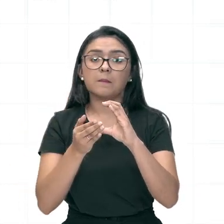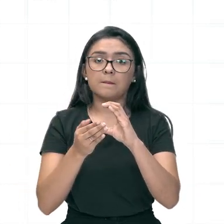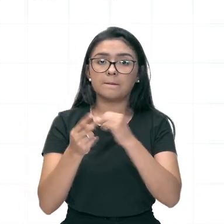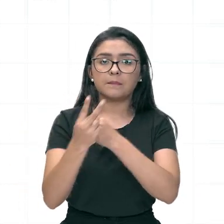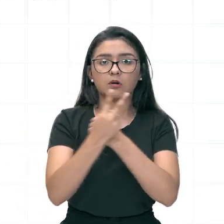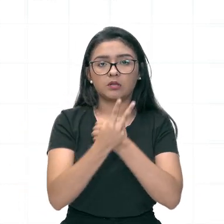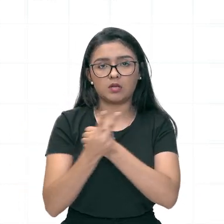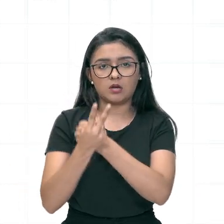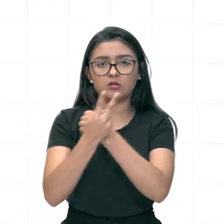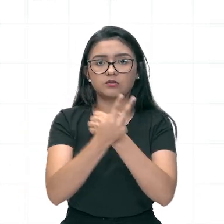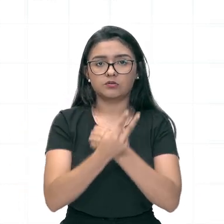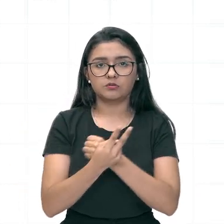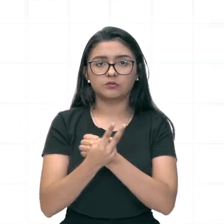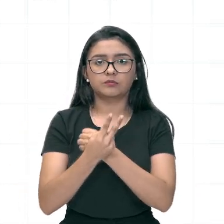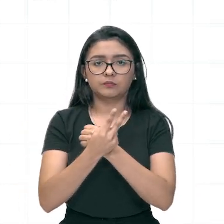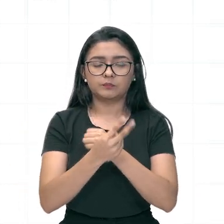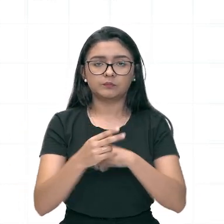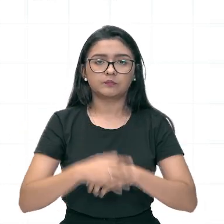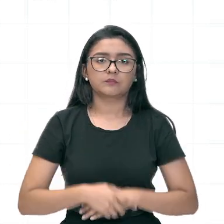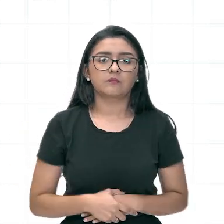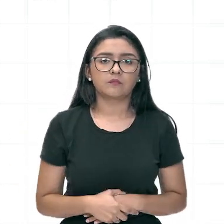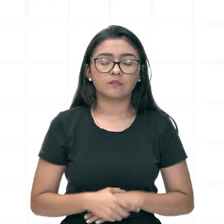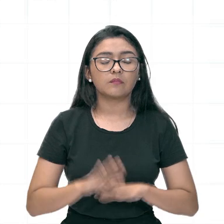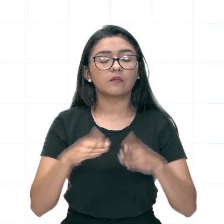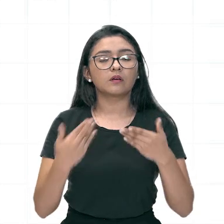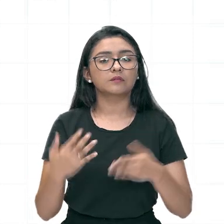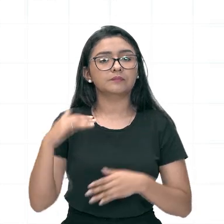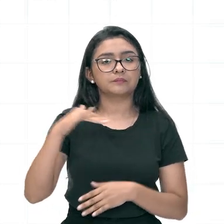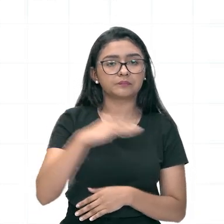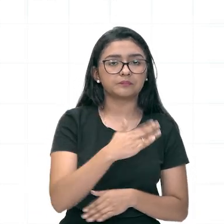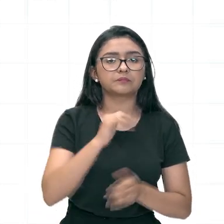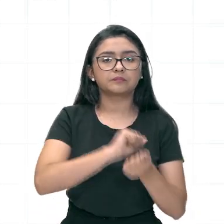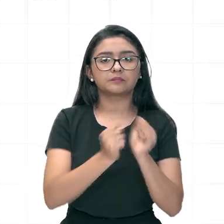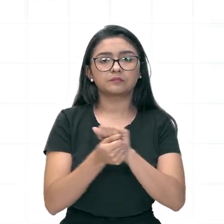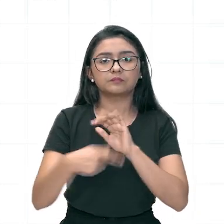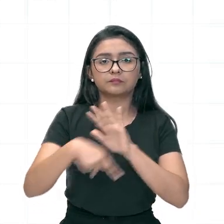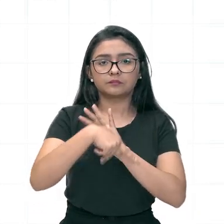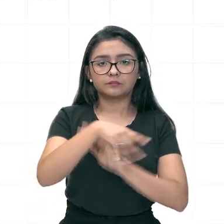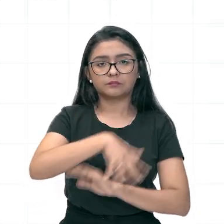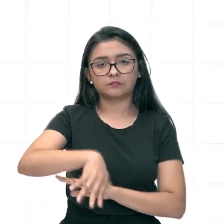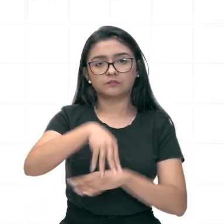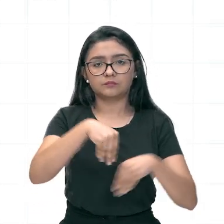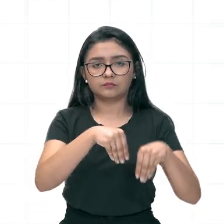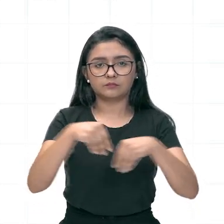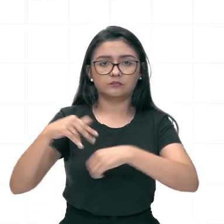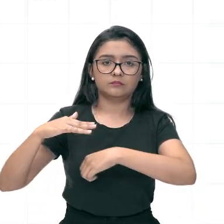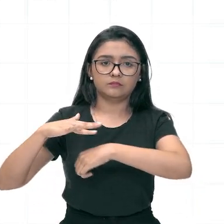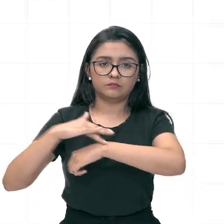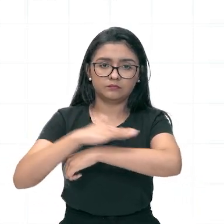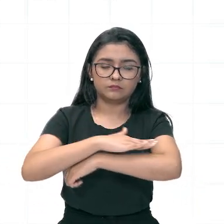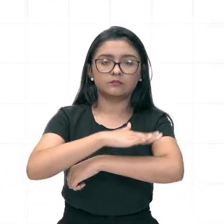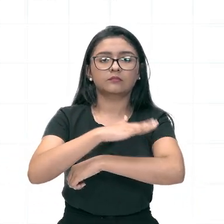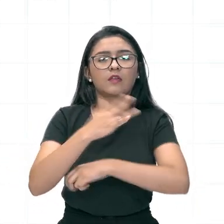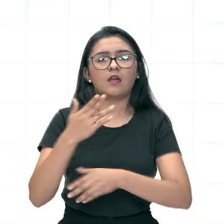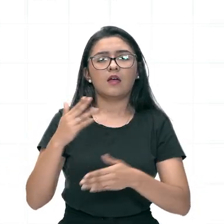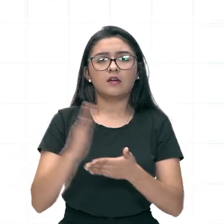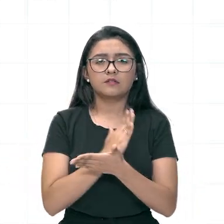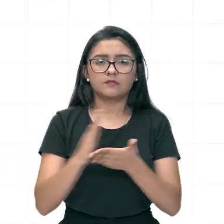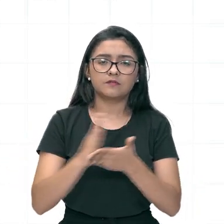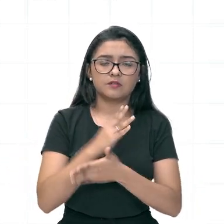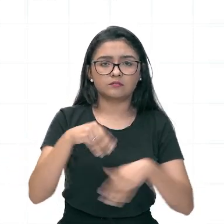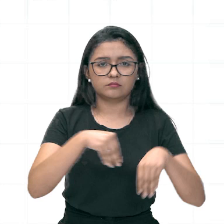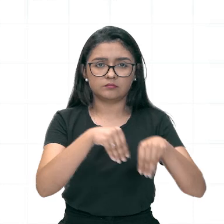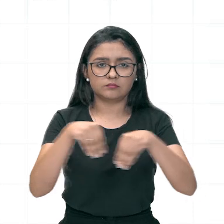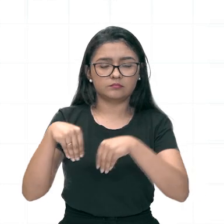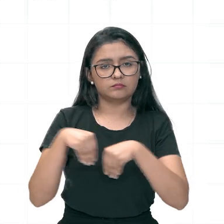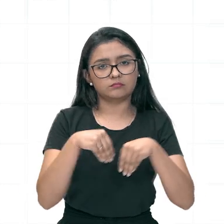reservas que garantem a nutrição. Como nós comentamos, né, os répteis eles são animais adaptados para um ambiente terrestre. E muitas vezes, né, o